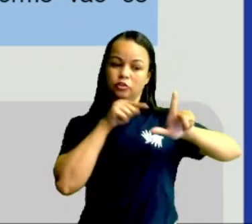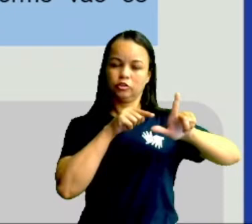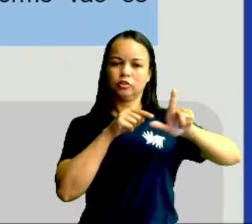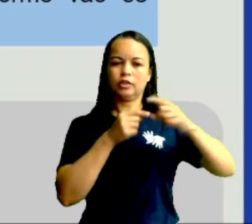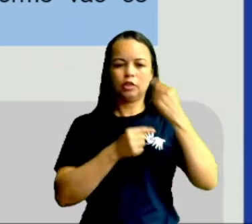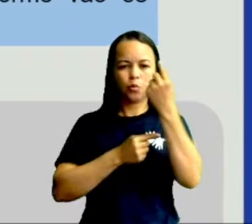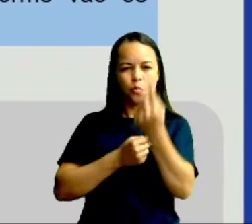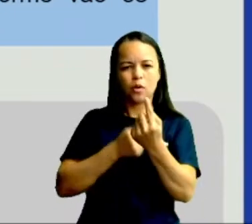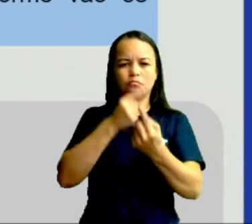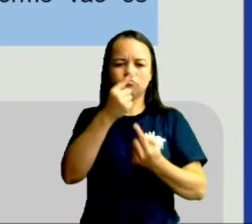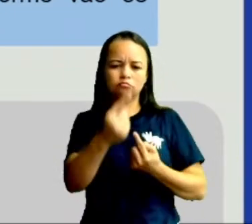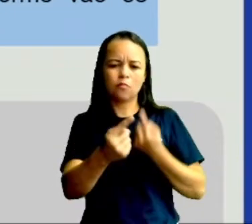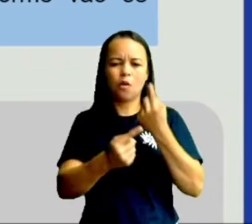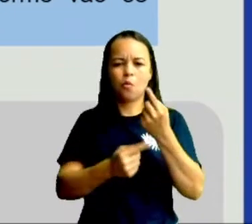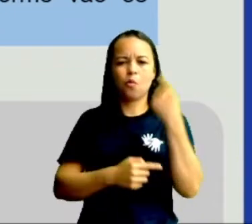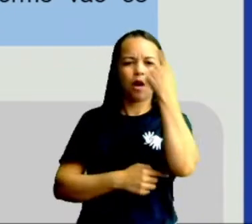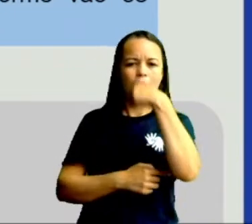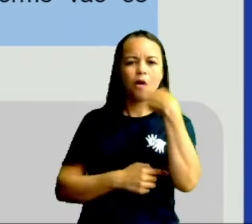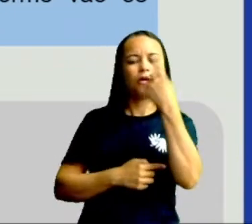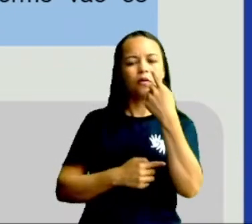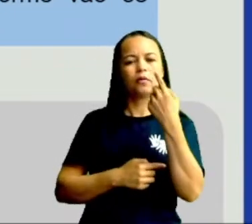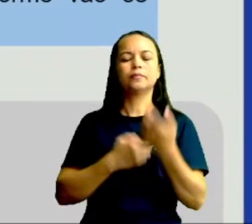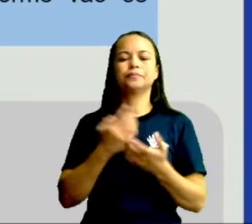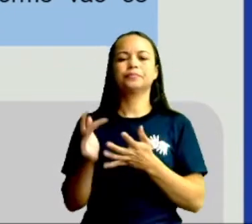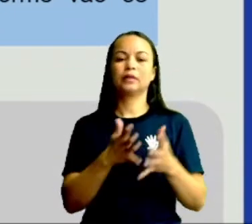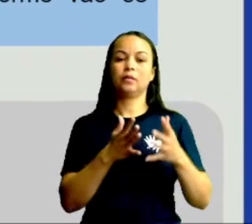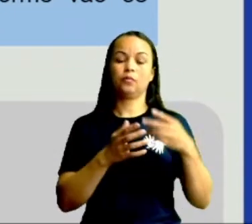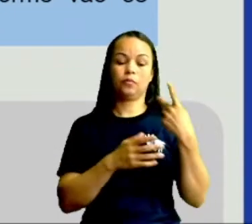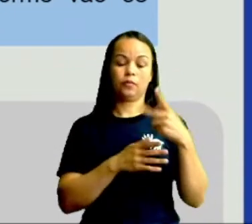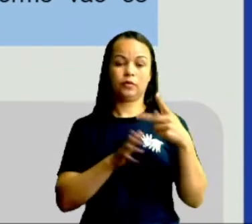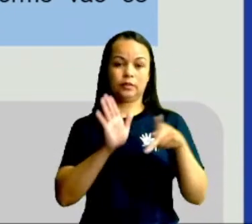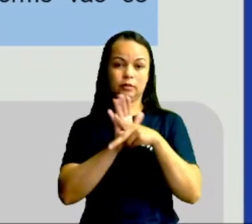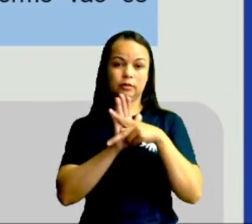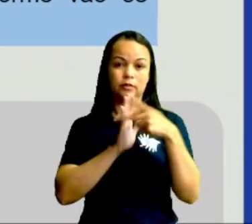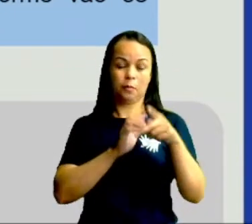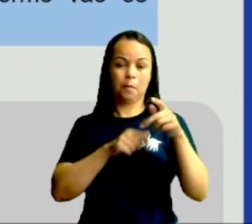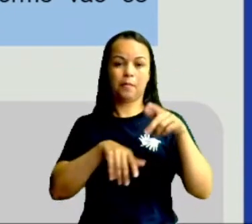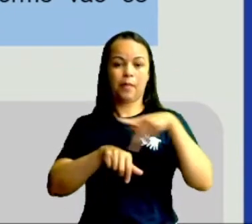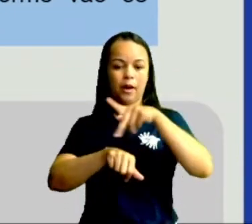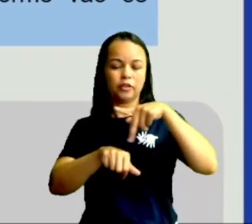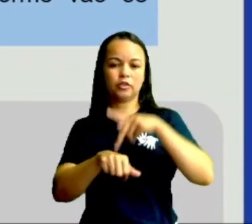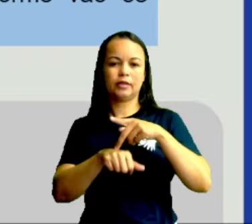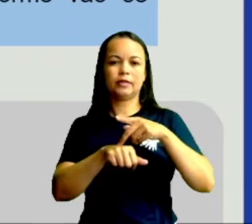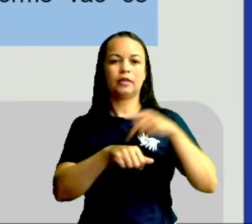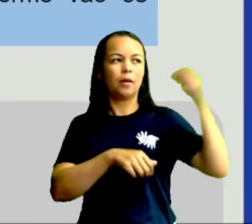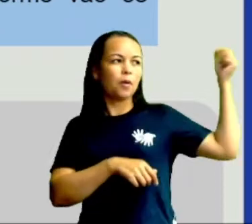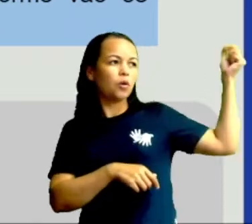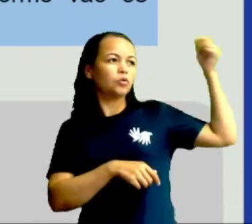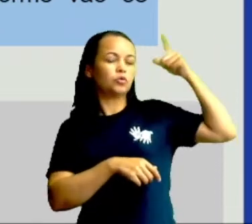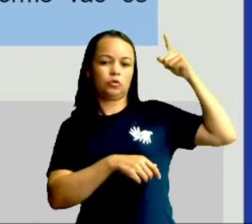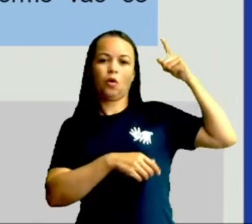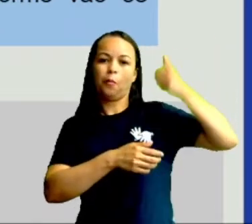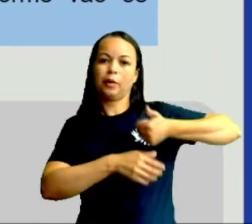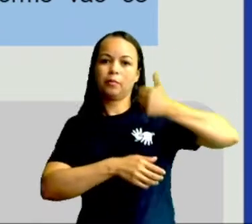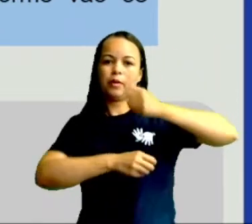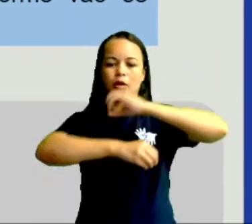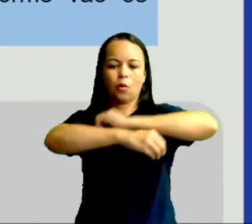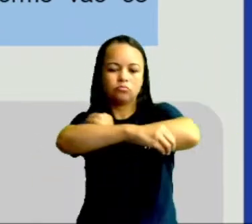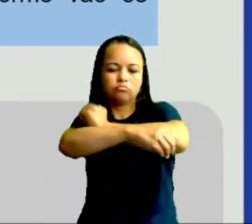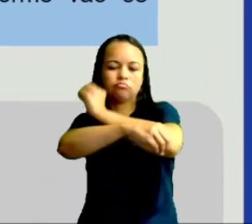do ponto zero, pois esses países recebem luz primeiro, pois é onde o Sol nasce, enquanto os países